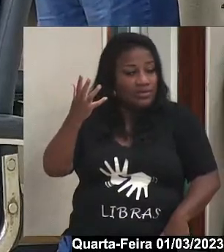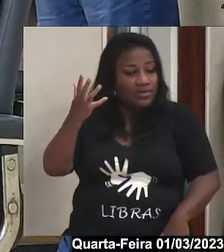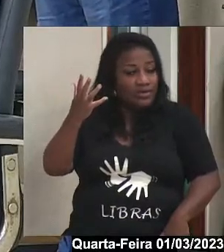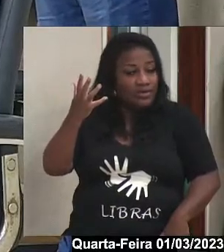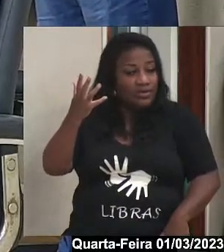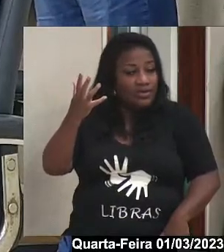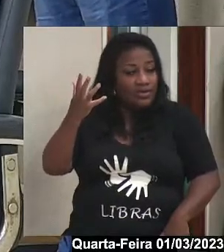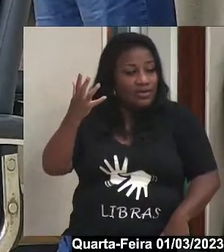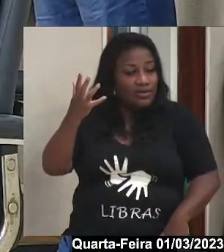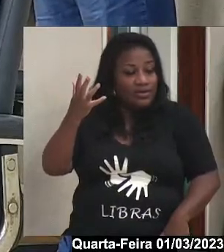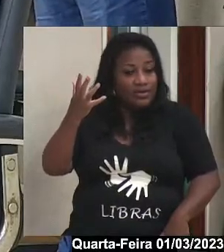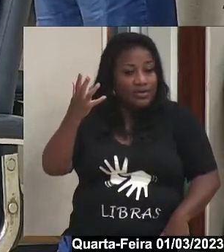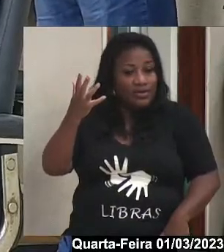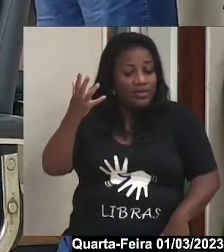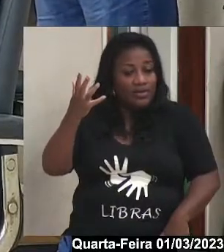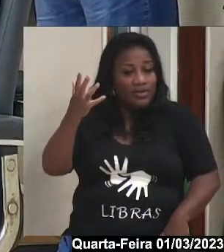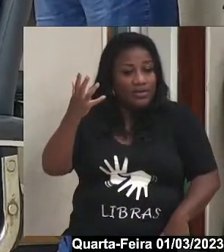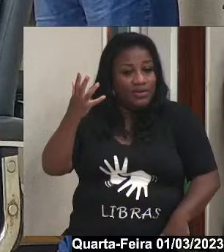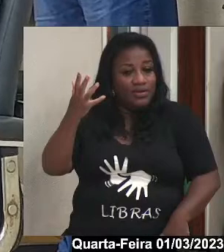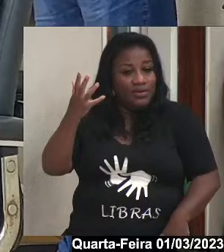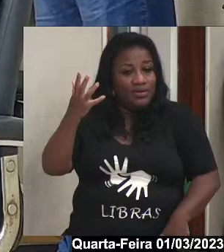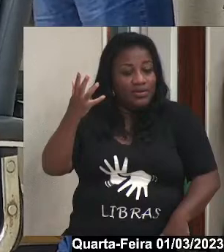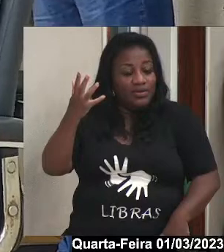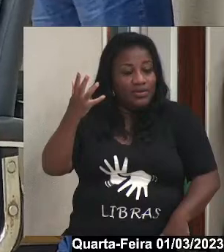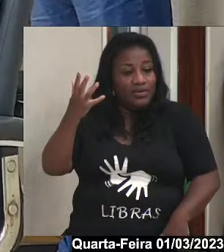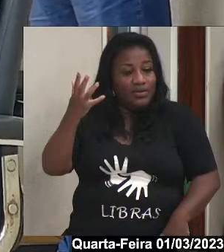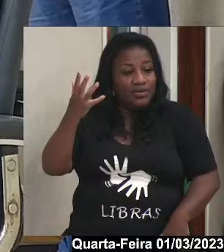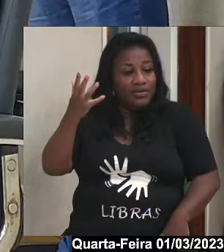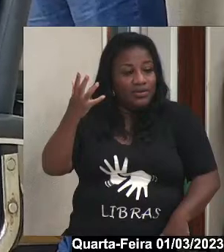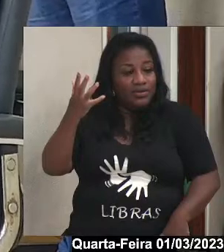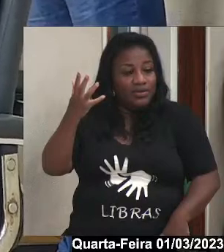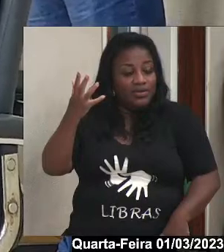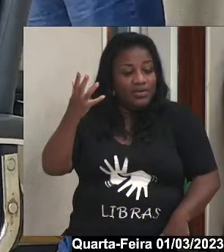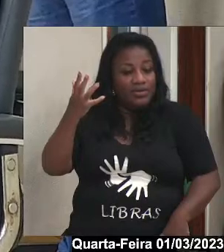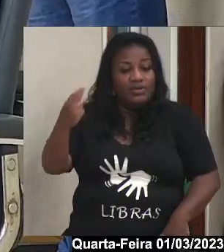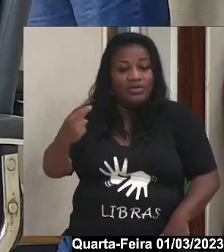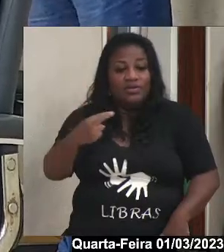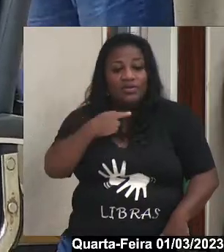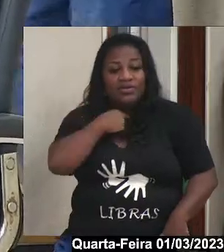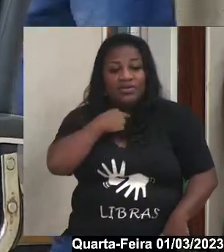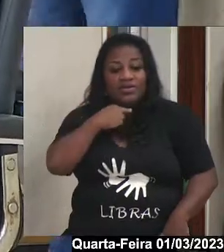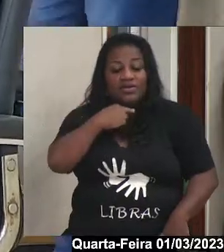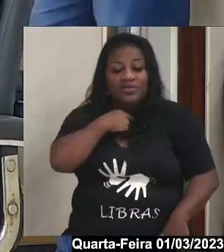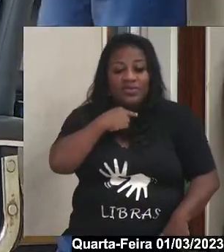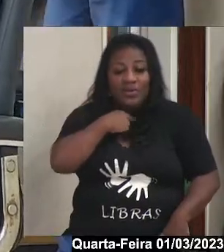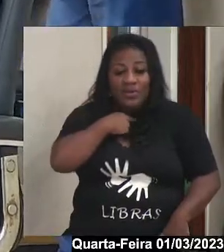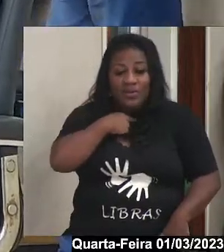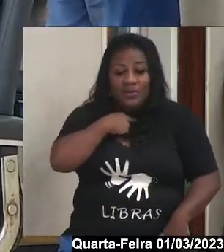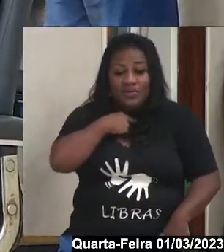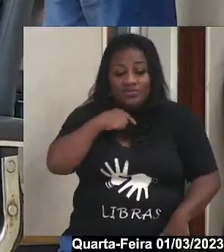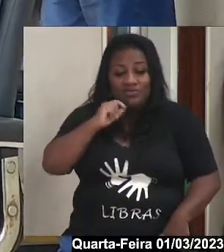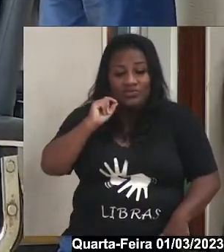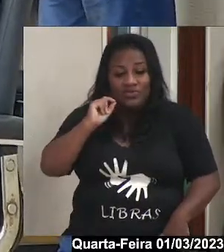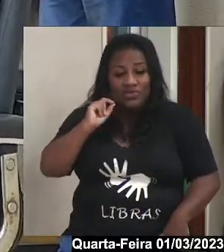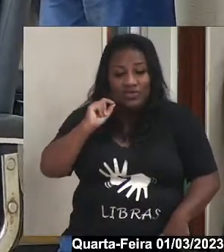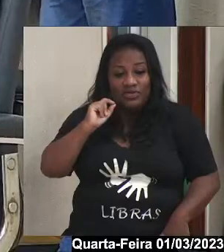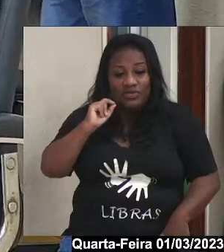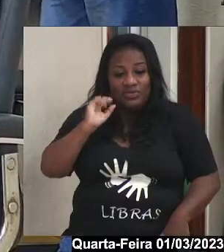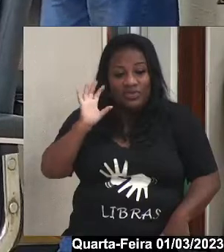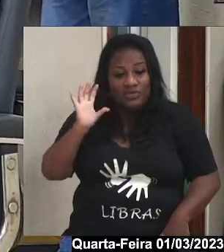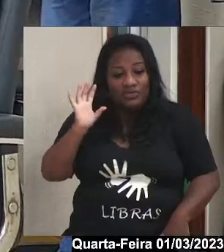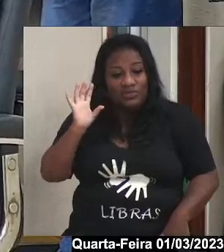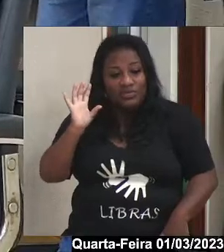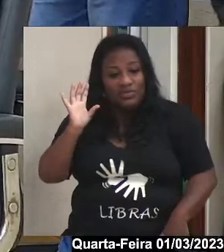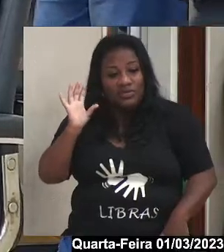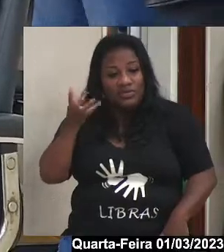para concluir a minha frase, dizer o seguinte: a gente não pode deixar com que essa hipocrisia engane as